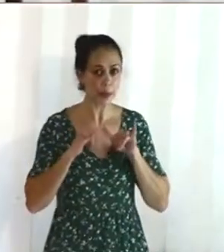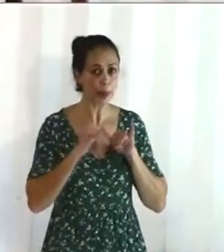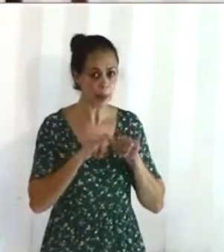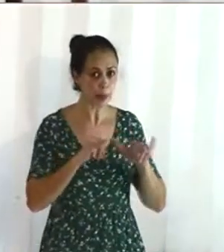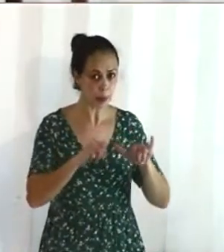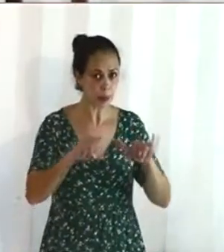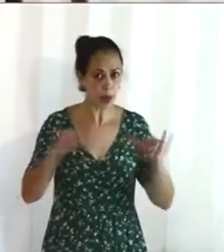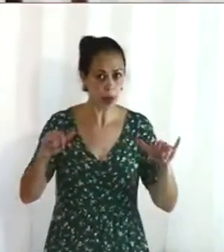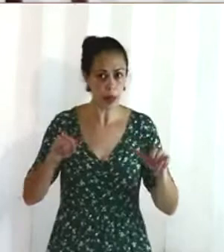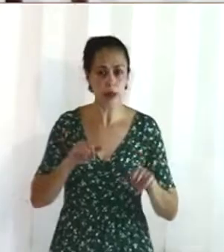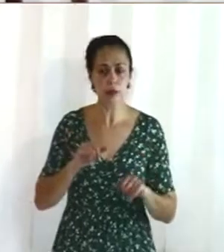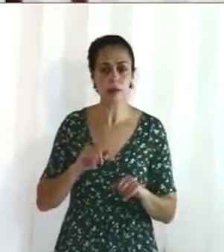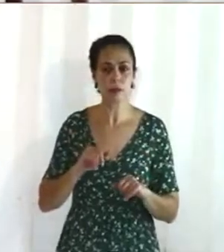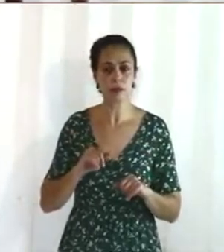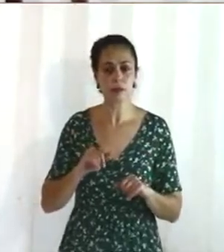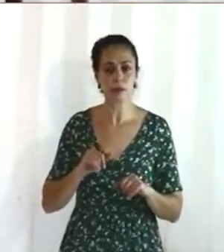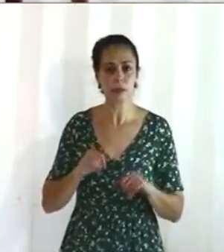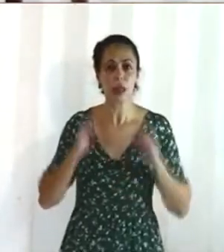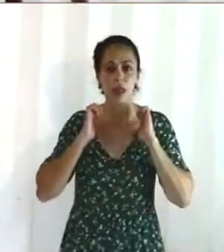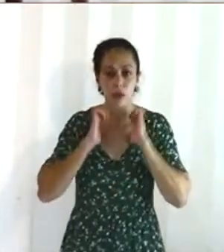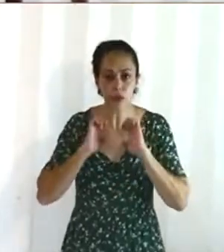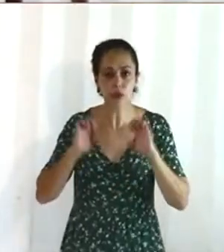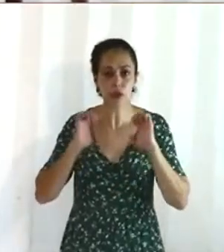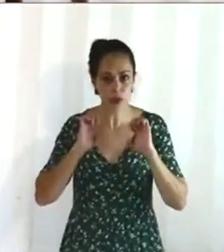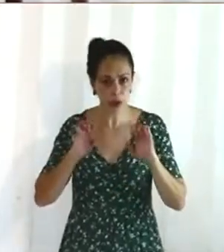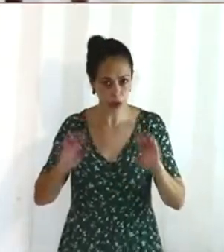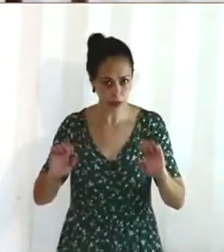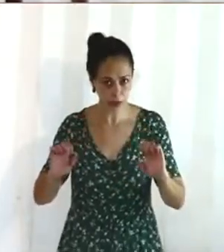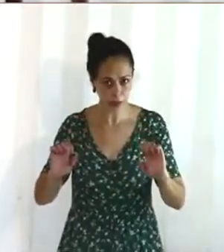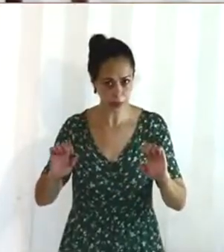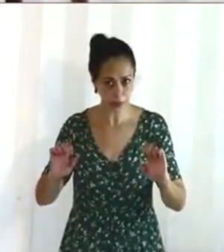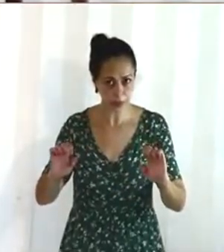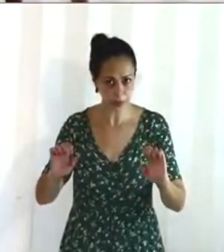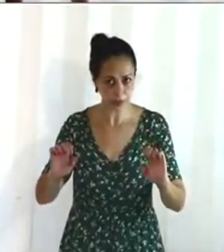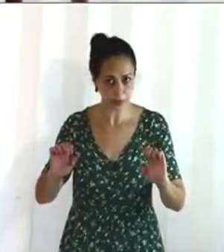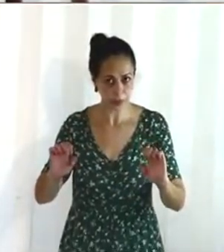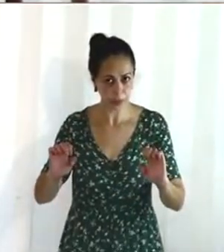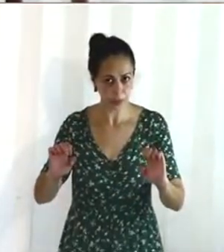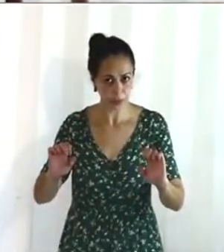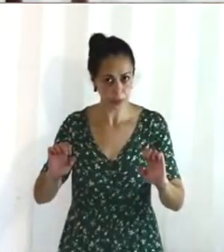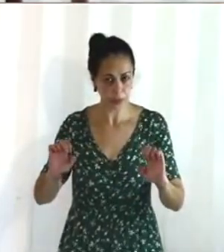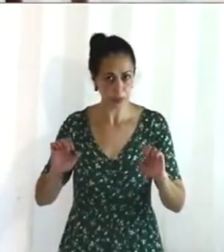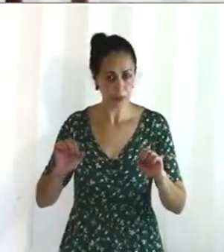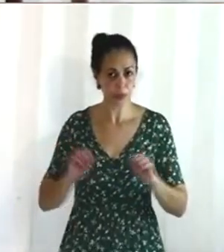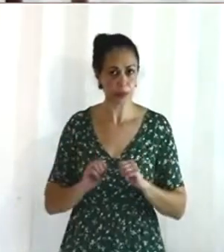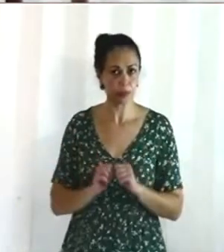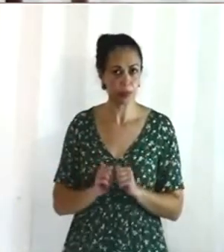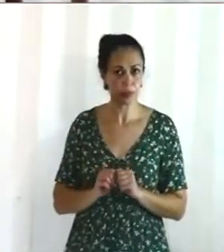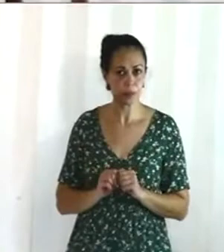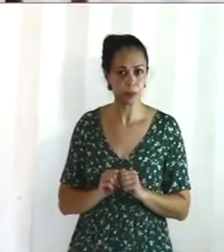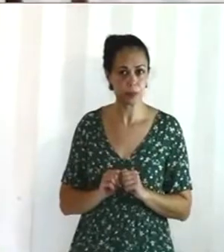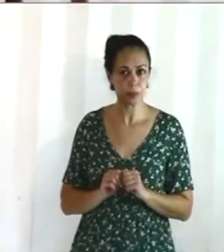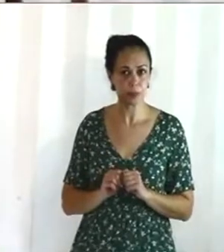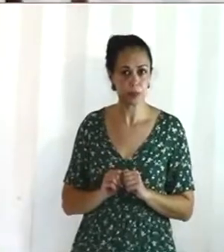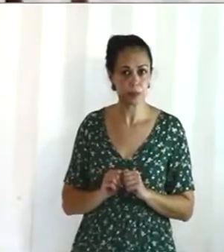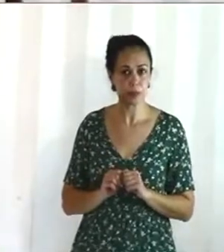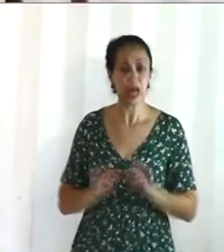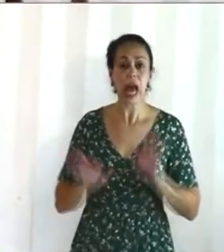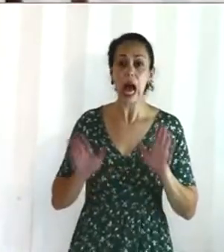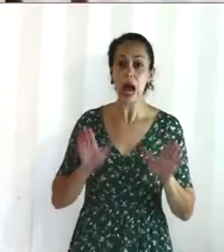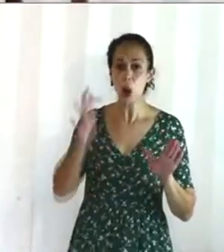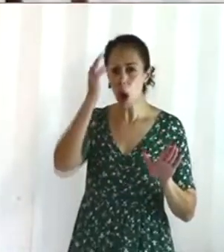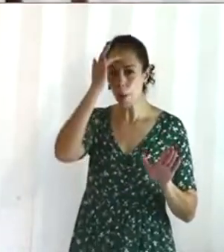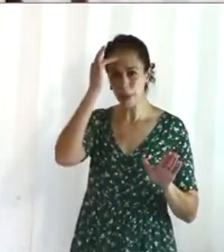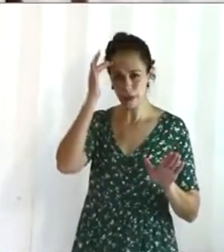Cerinto, Jesus, ele só se torna Jesus quando no batismo o Espírito vem sobre ele.